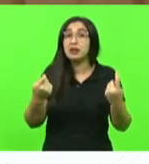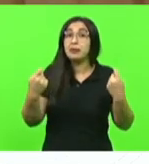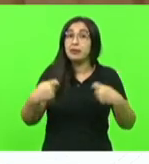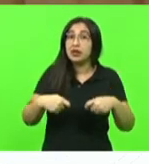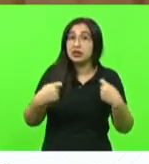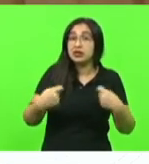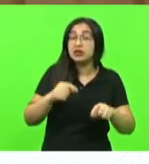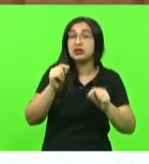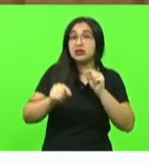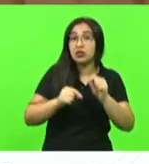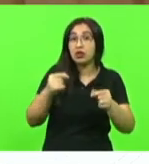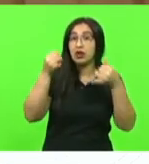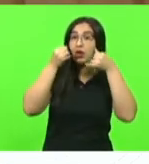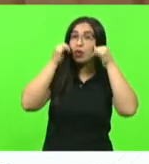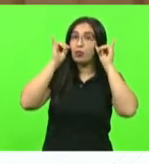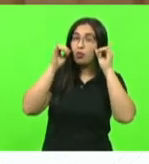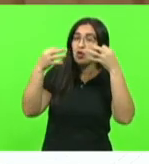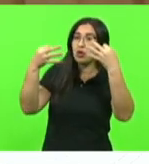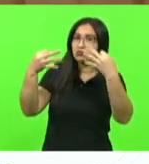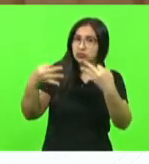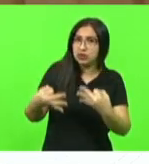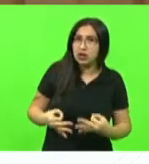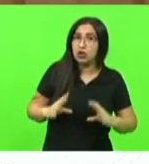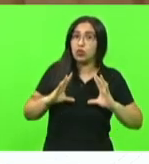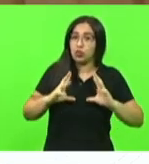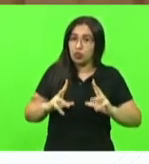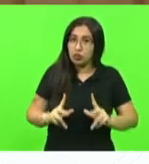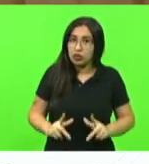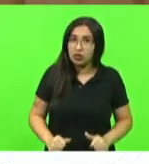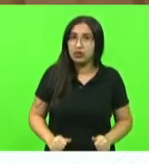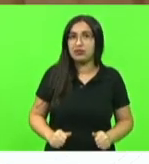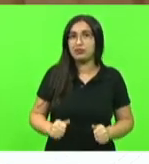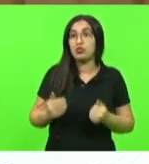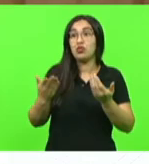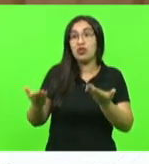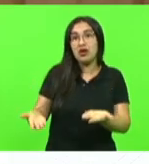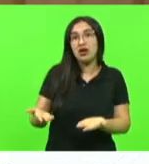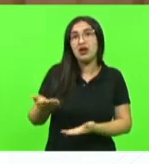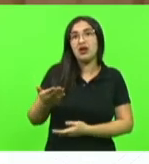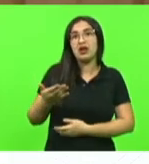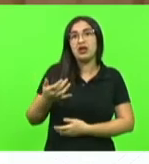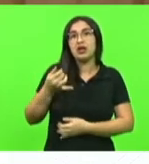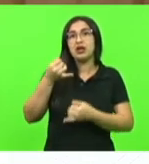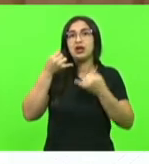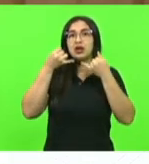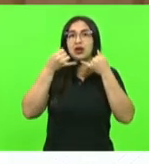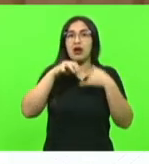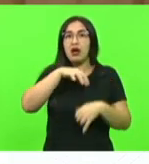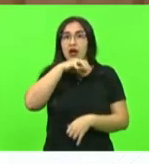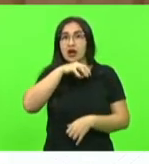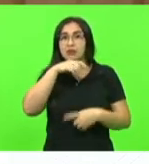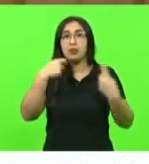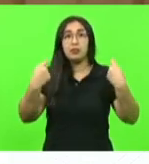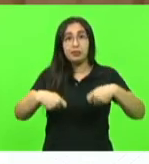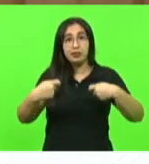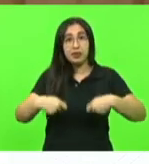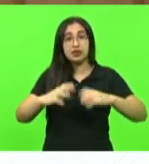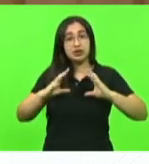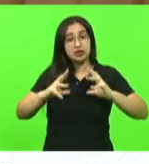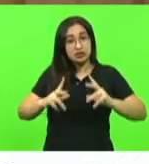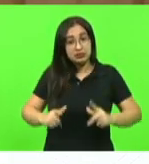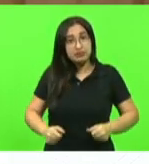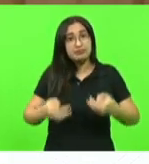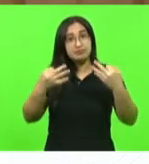sadio que seja tirado de um animal que não esteja sadio. Nós precisamos que esse